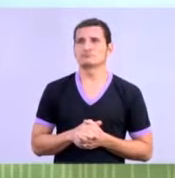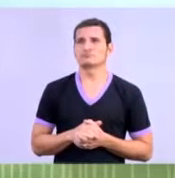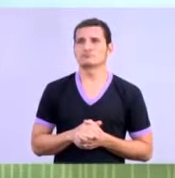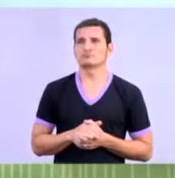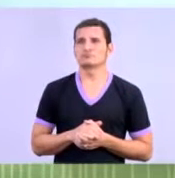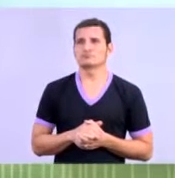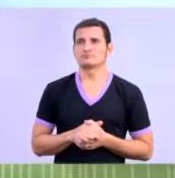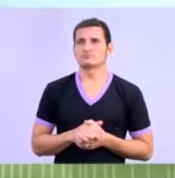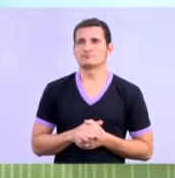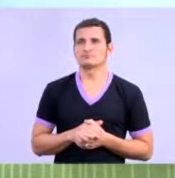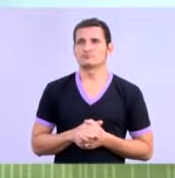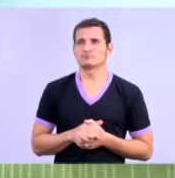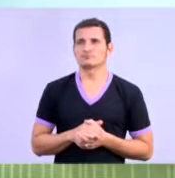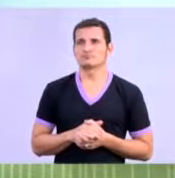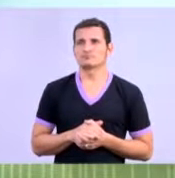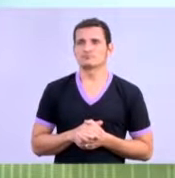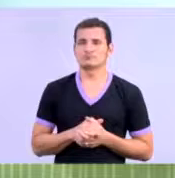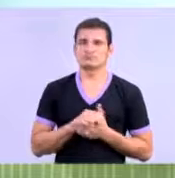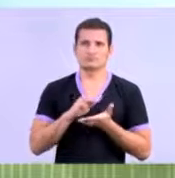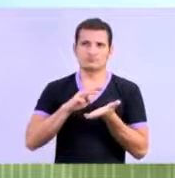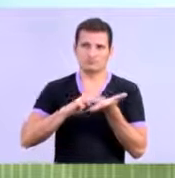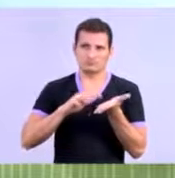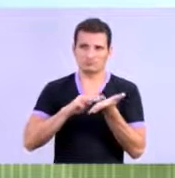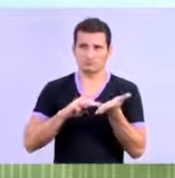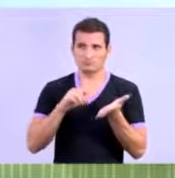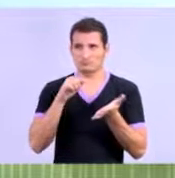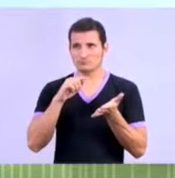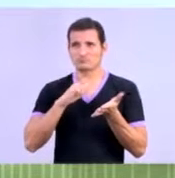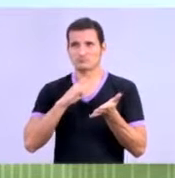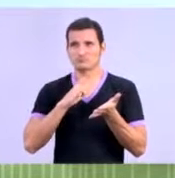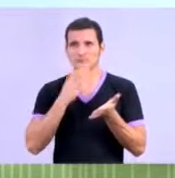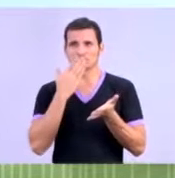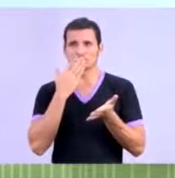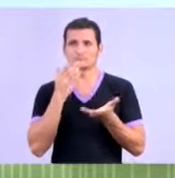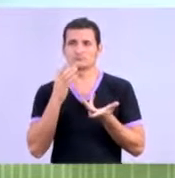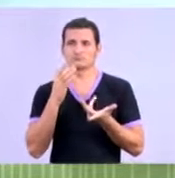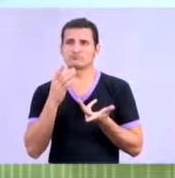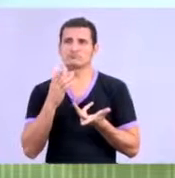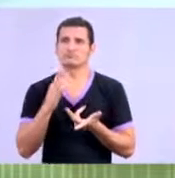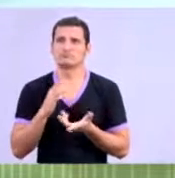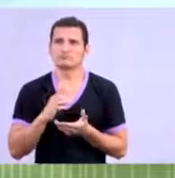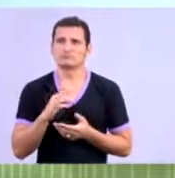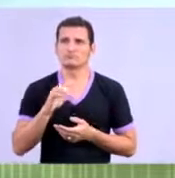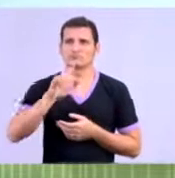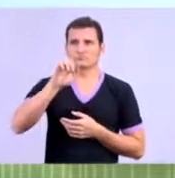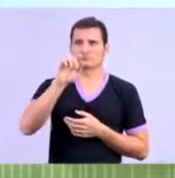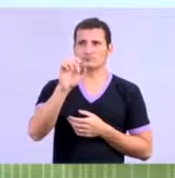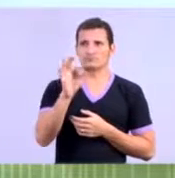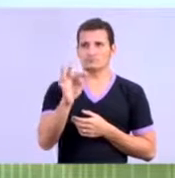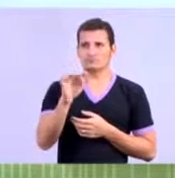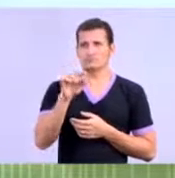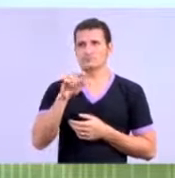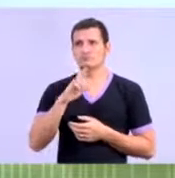necessitar. Os métodos, ele tem um tipo de retorno, né? O get, ele tem um tipo de retorno inteiro,